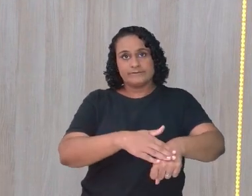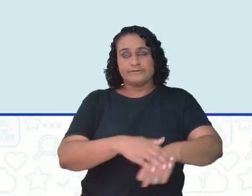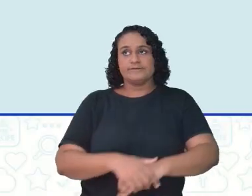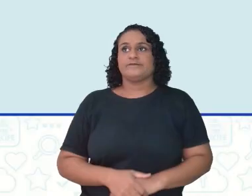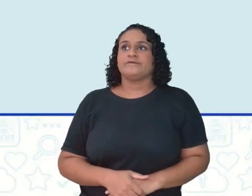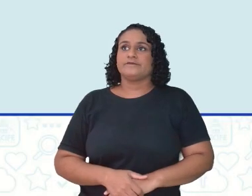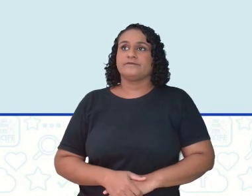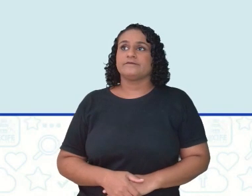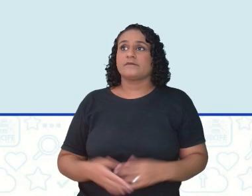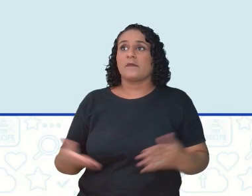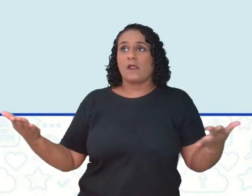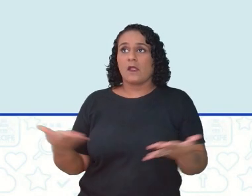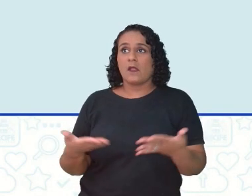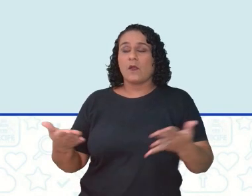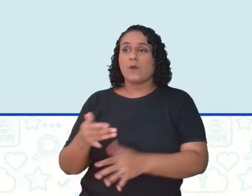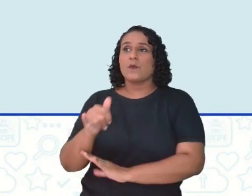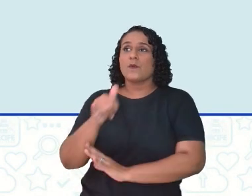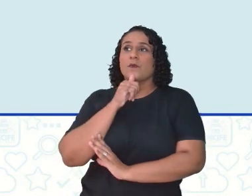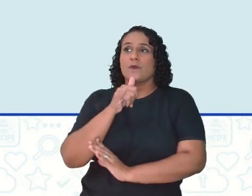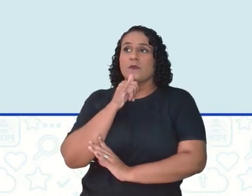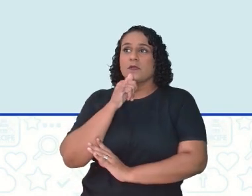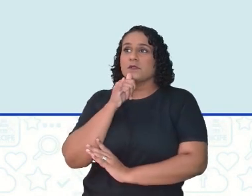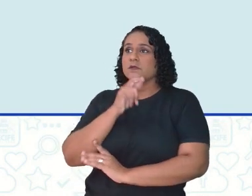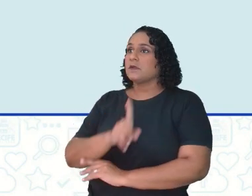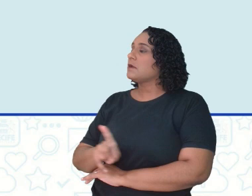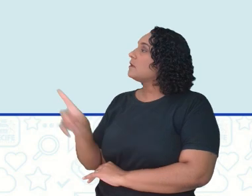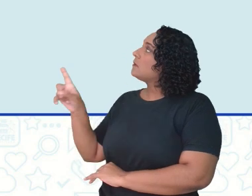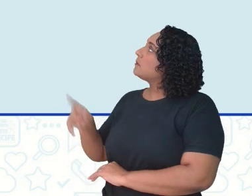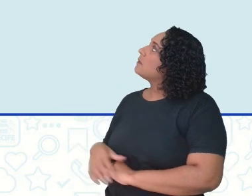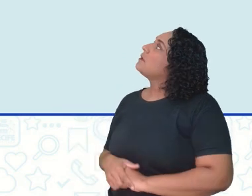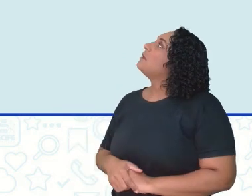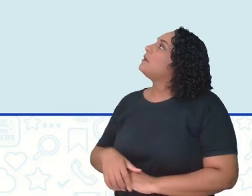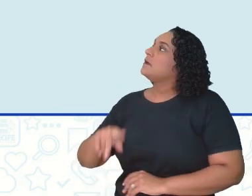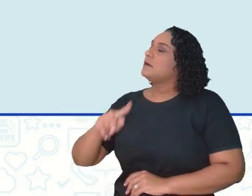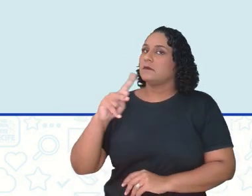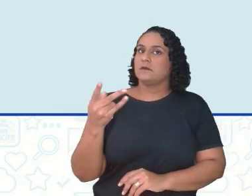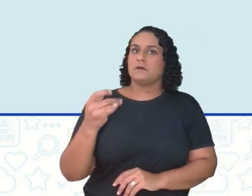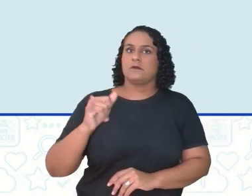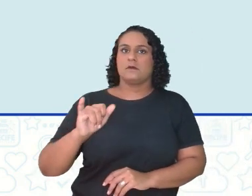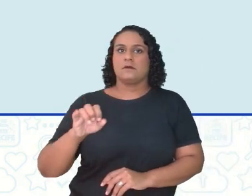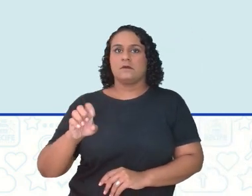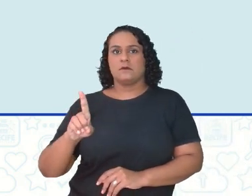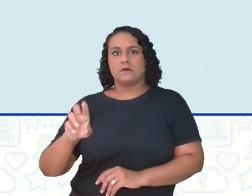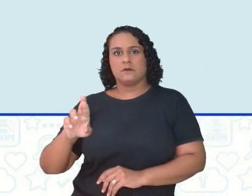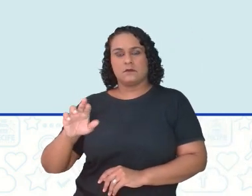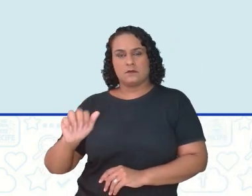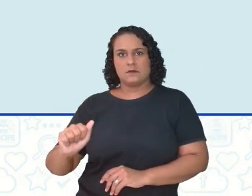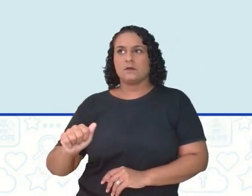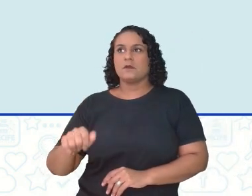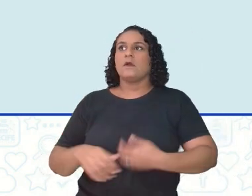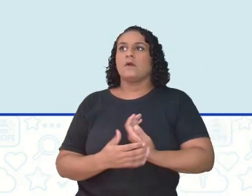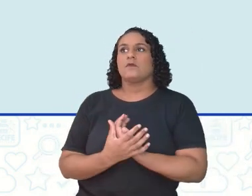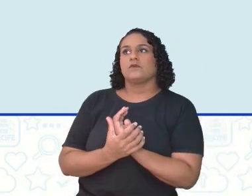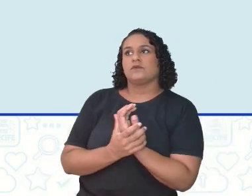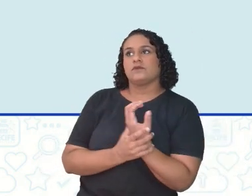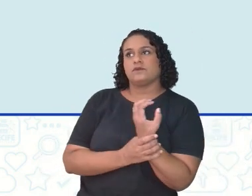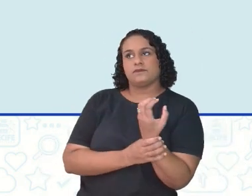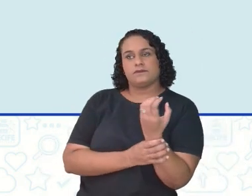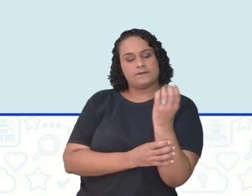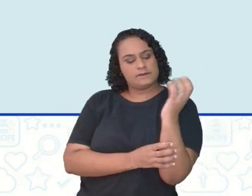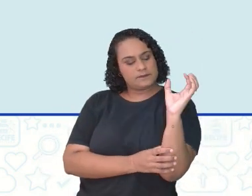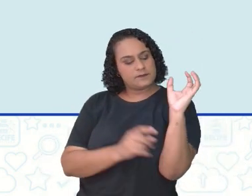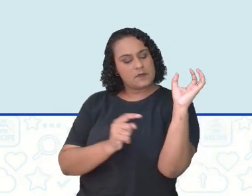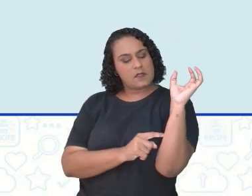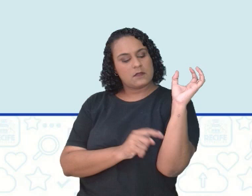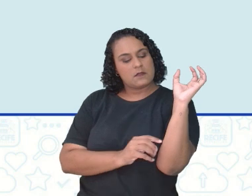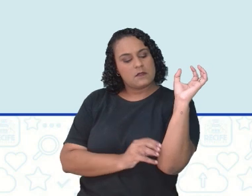trago para vocês um exemplo aqui, não é? Com a hidra, o broto. Aí no corpo tubular da hidra adulta,